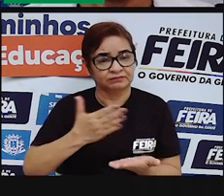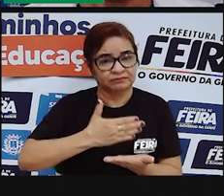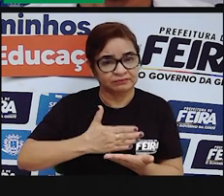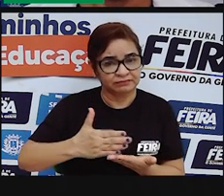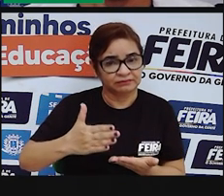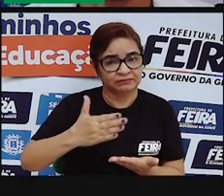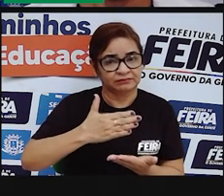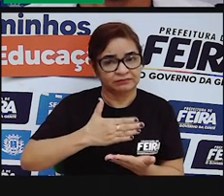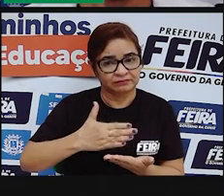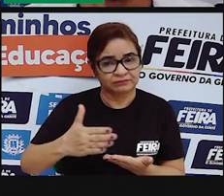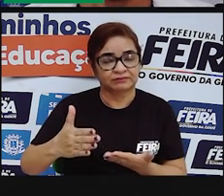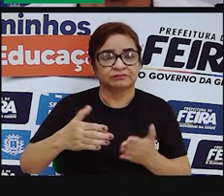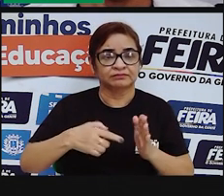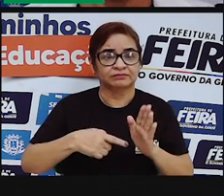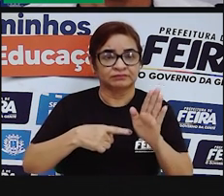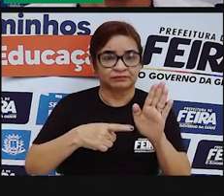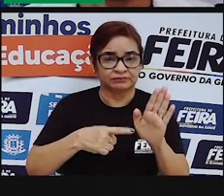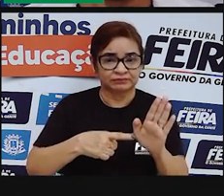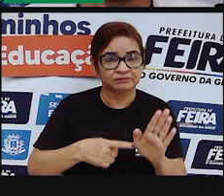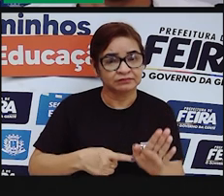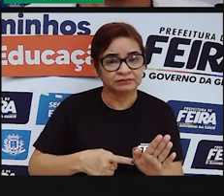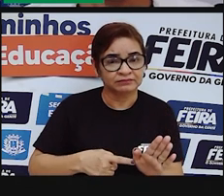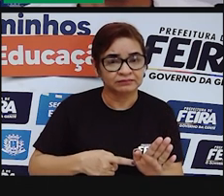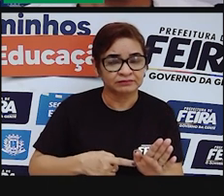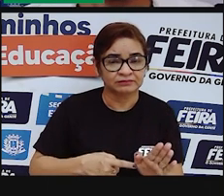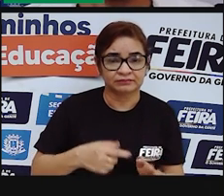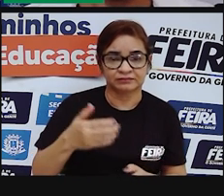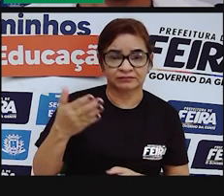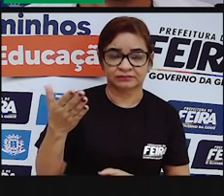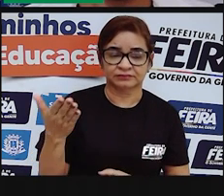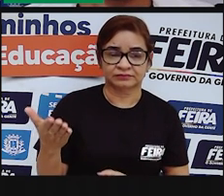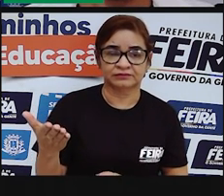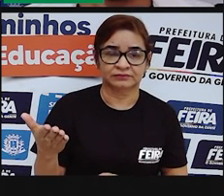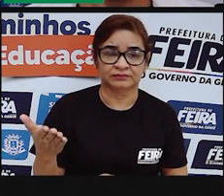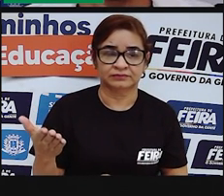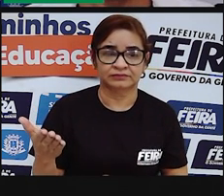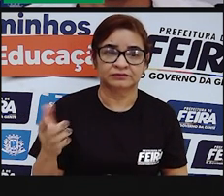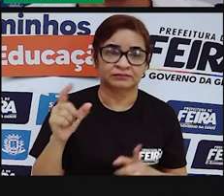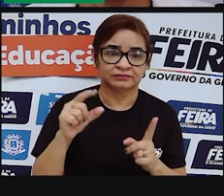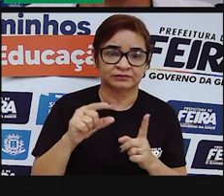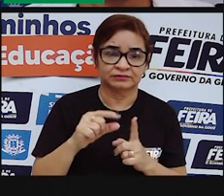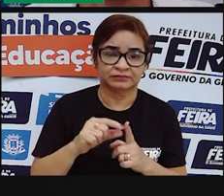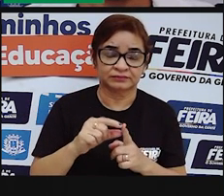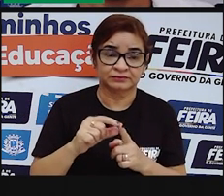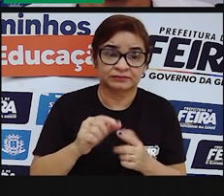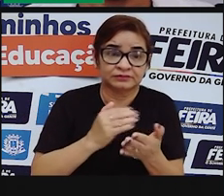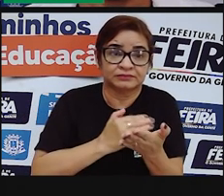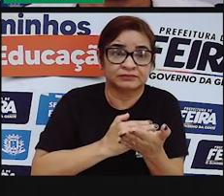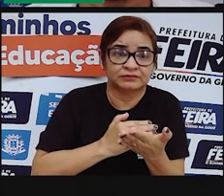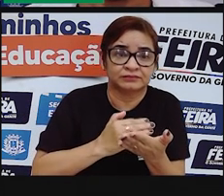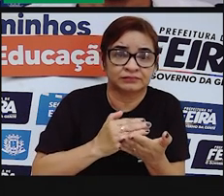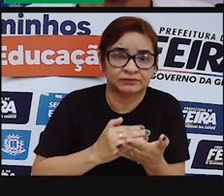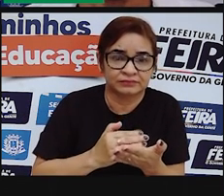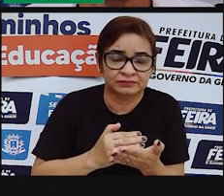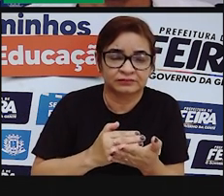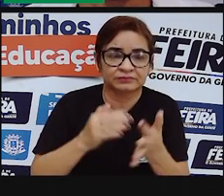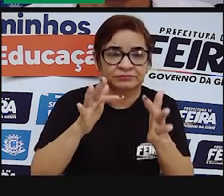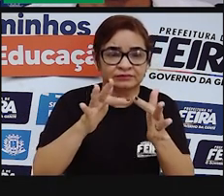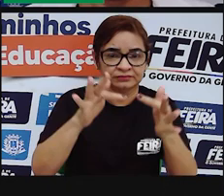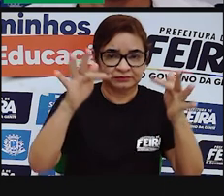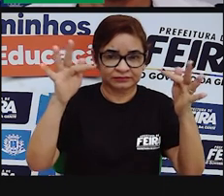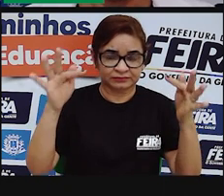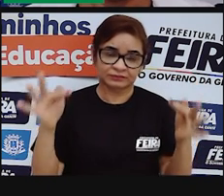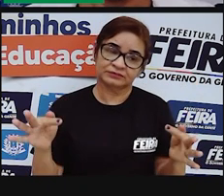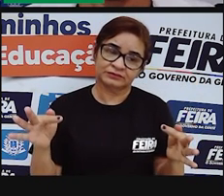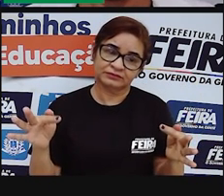subsequente, a figura que veio em seguida. Qualquer palavra como essa também, só que essa aqui é a repetição no início da frase, ou no